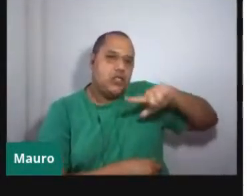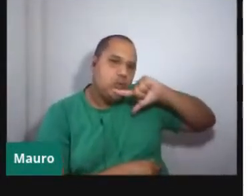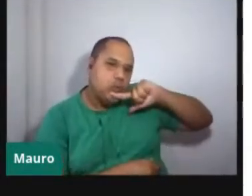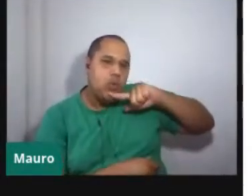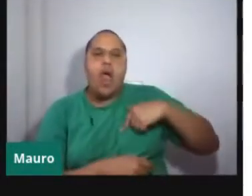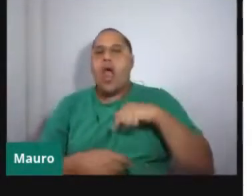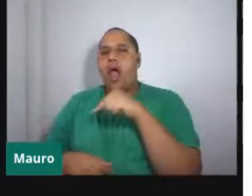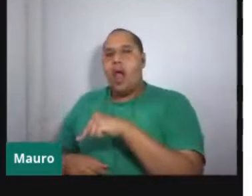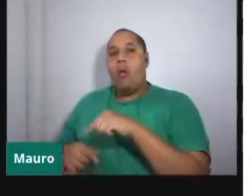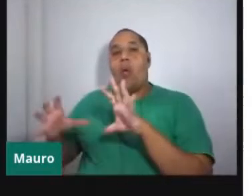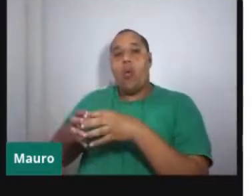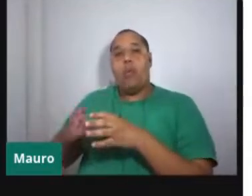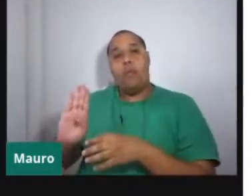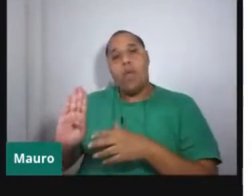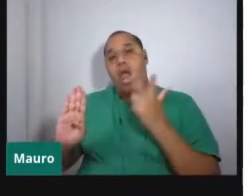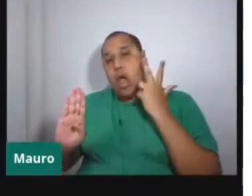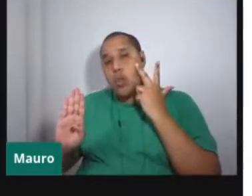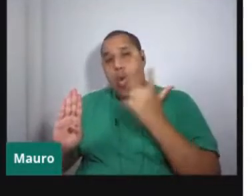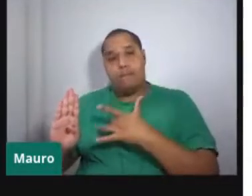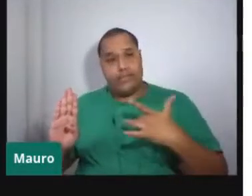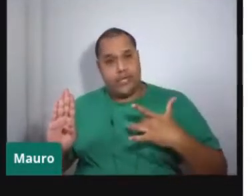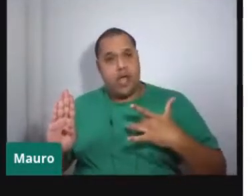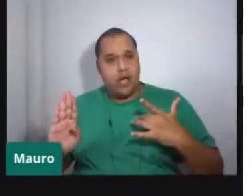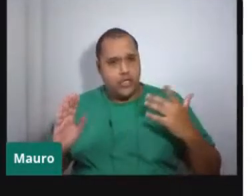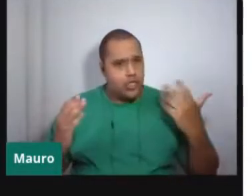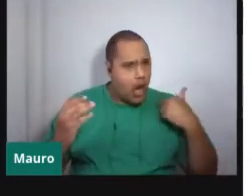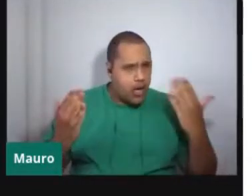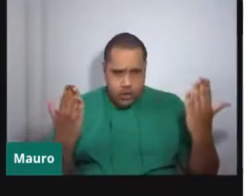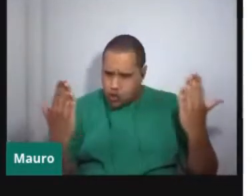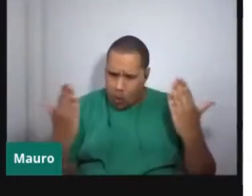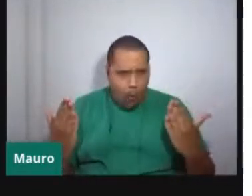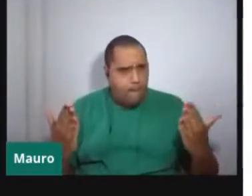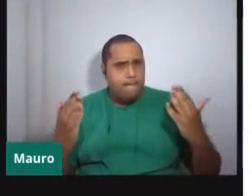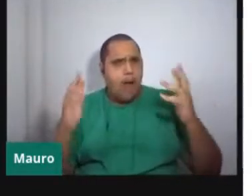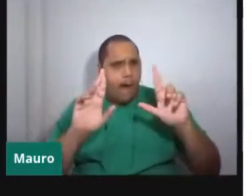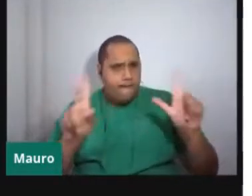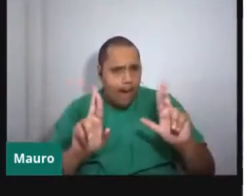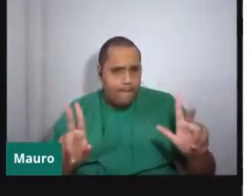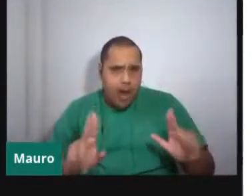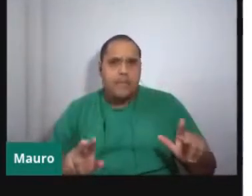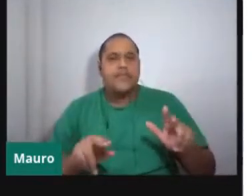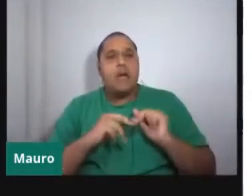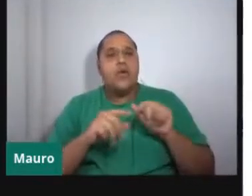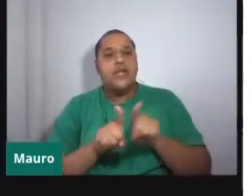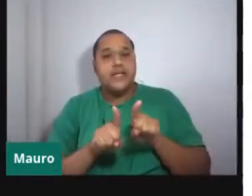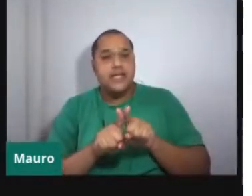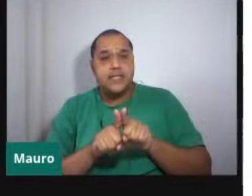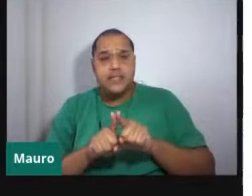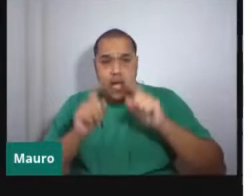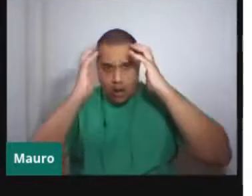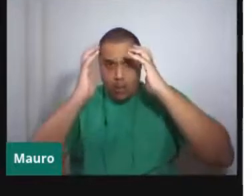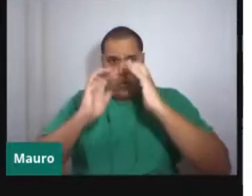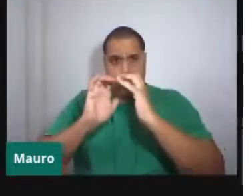E aí você vê, né, encontrar o contraste dessas duas informações, você vê, por exemplo, que a amígdala, que é uma região muito importante